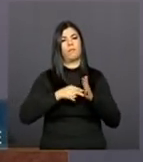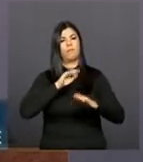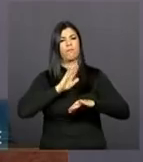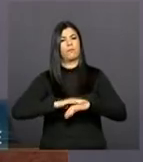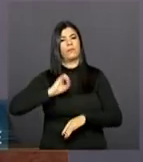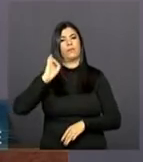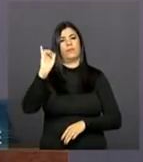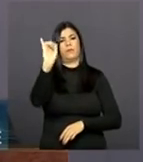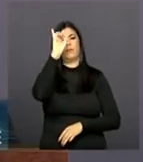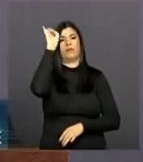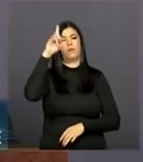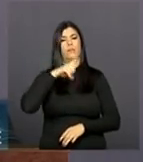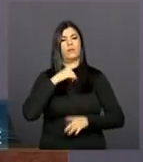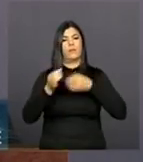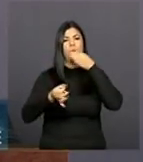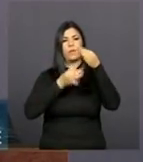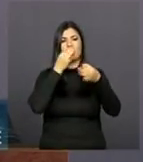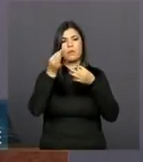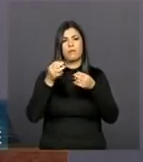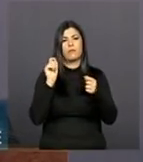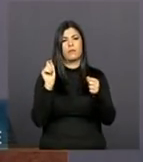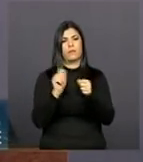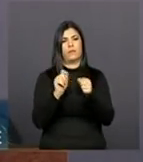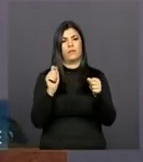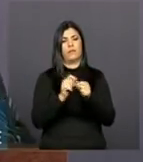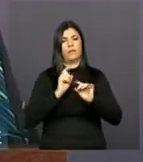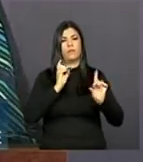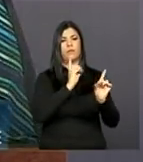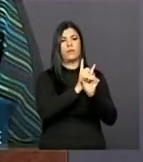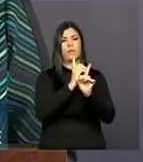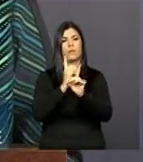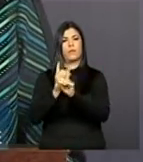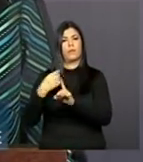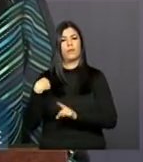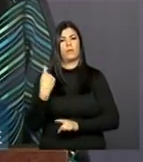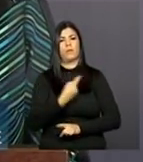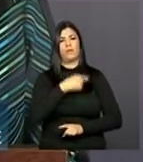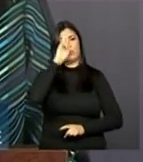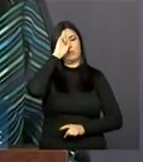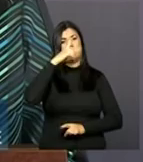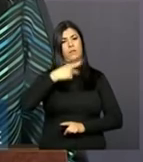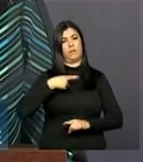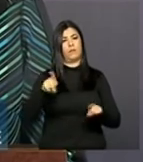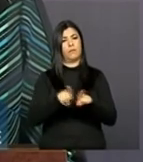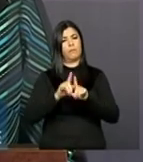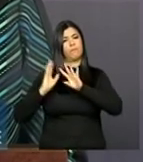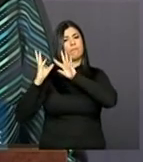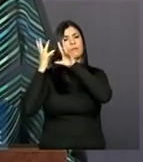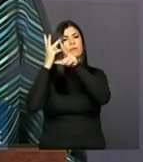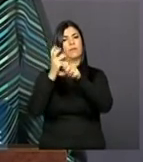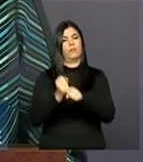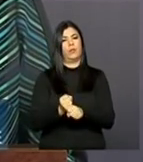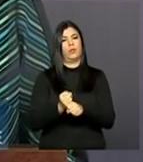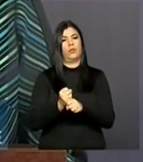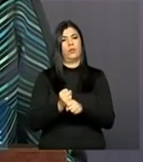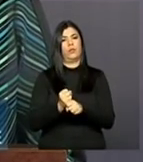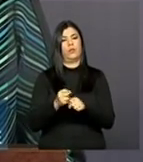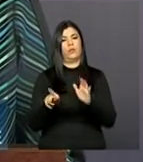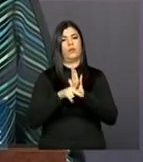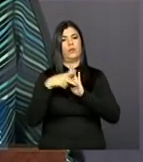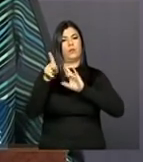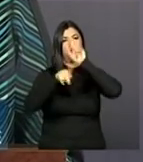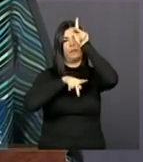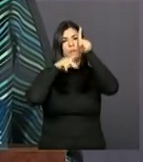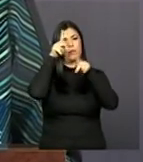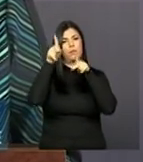de tudo a oportunidade de fazer um encontro com nós mesmos com a nossa história e do nosso